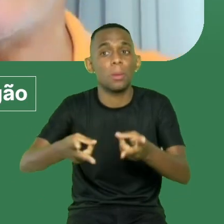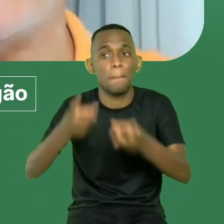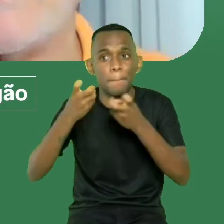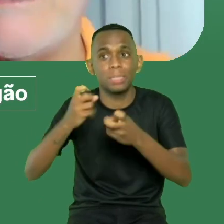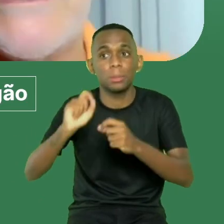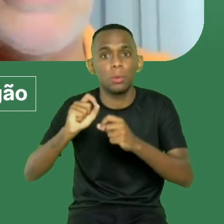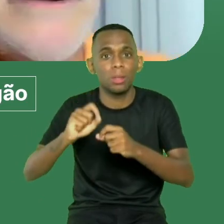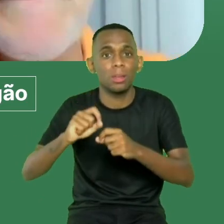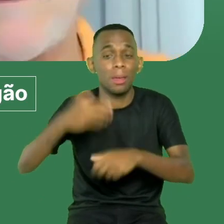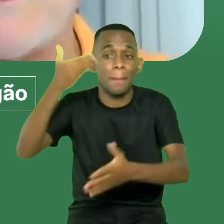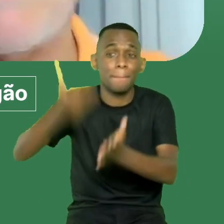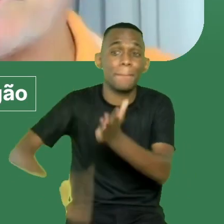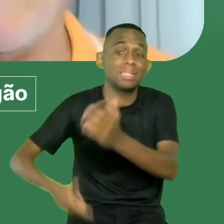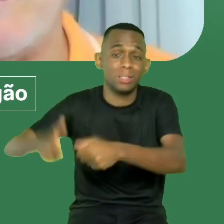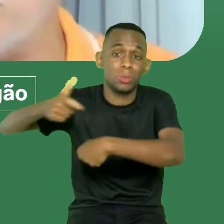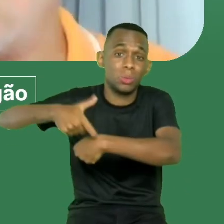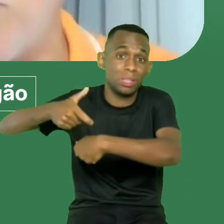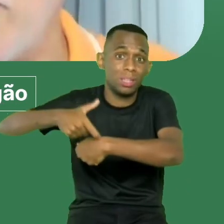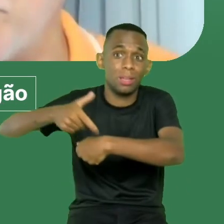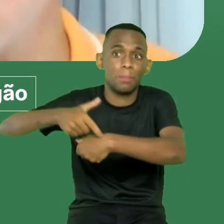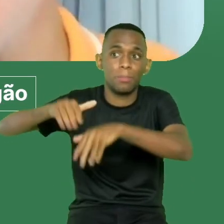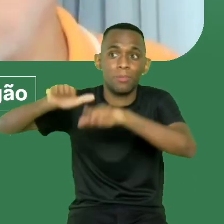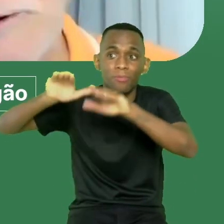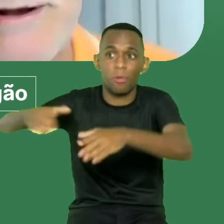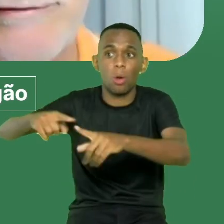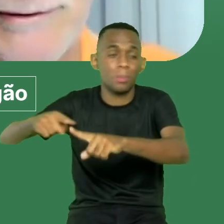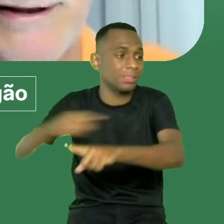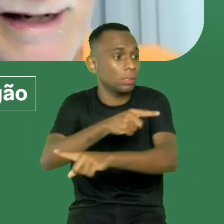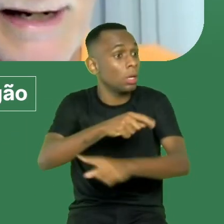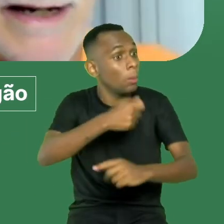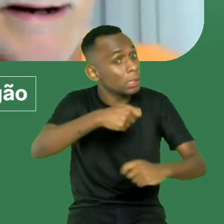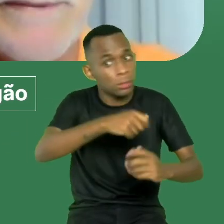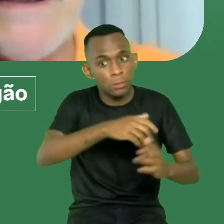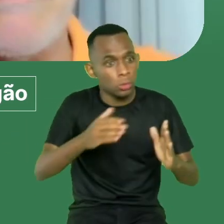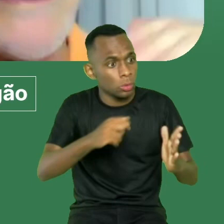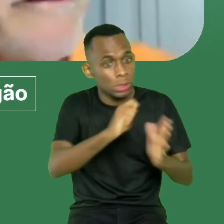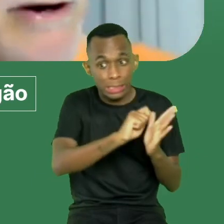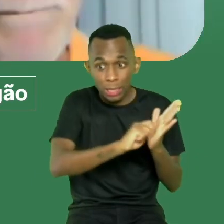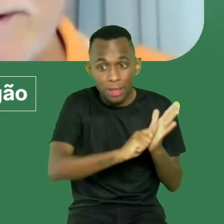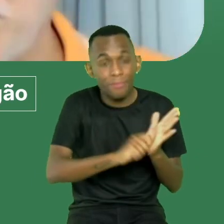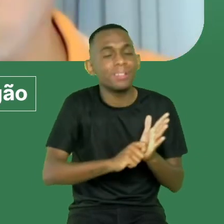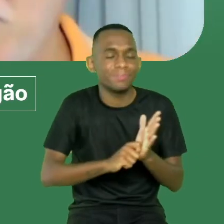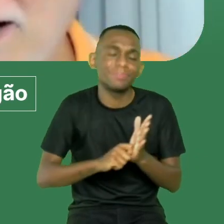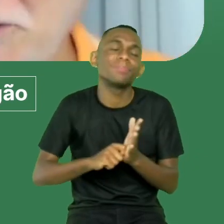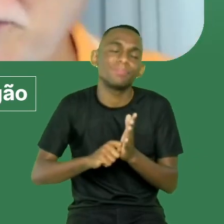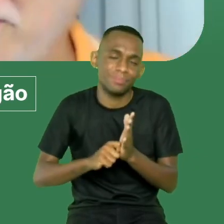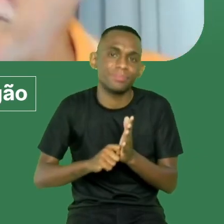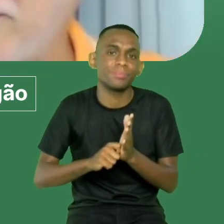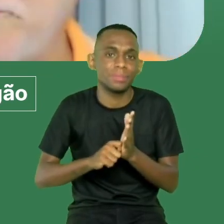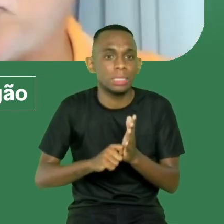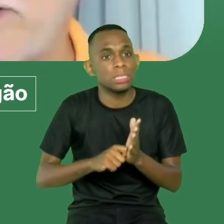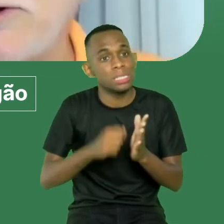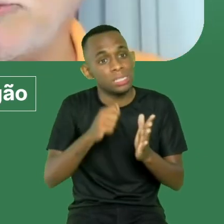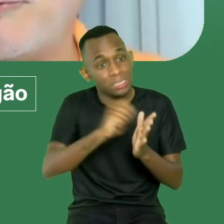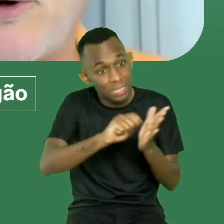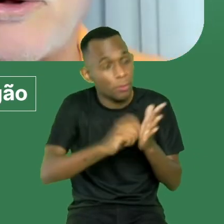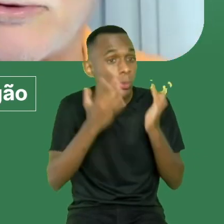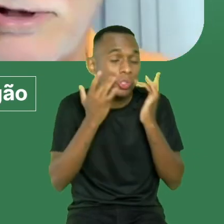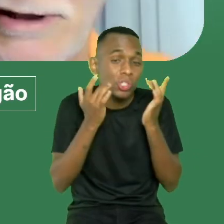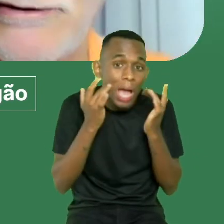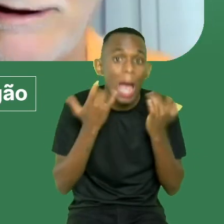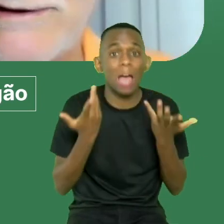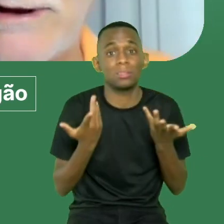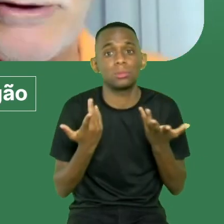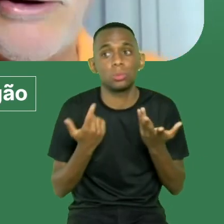tempo nas redes sociais, que era um tempo que eu precisava escrever uma história, precisava escrever um Isso, livro, e perde mesmo. precisava escrever uma peça de teatro, e aquilo ficava me tirando o